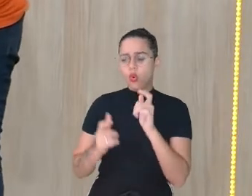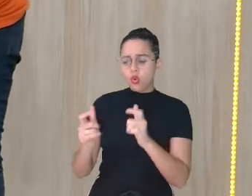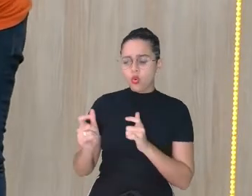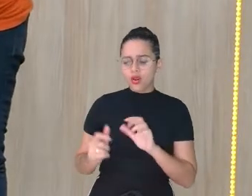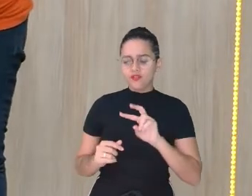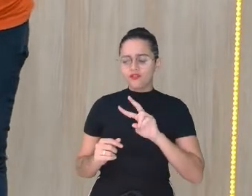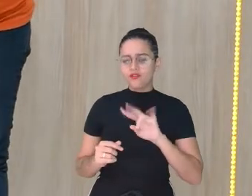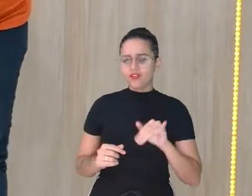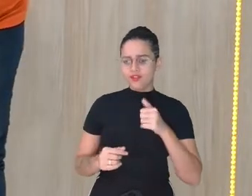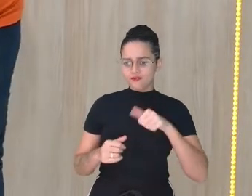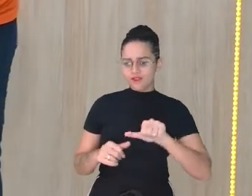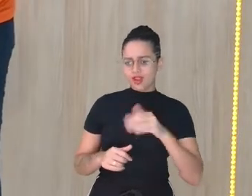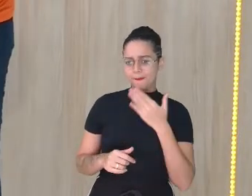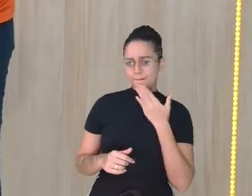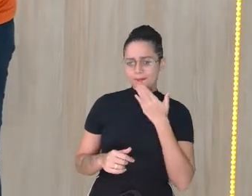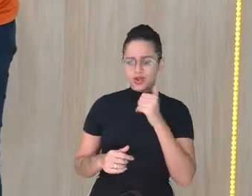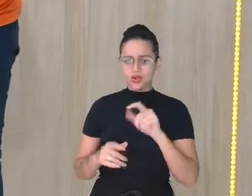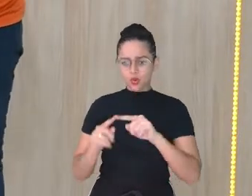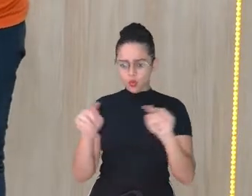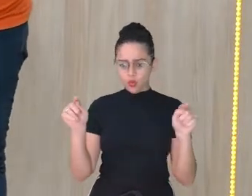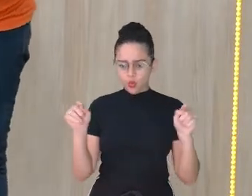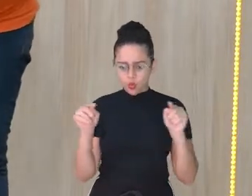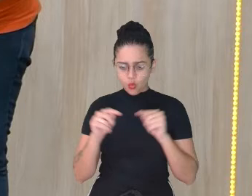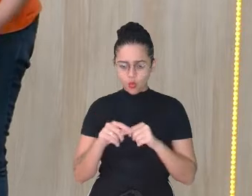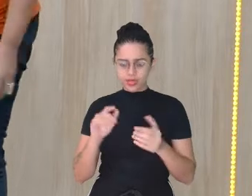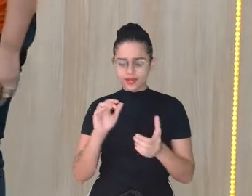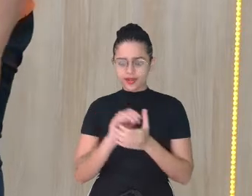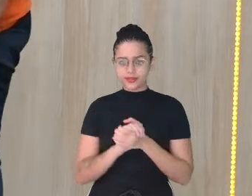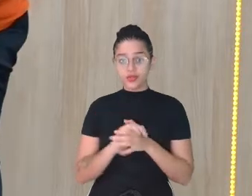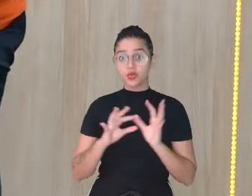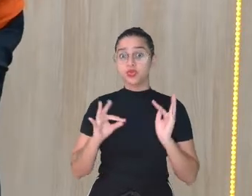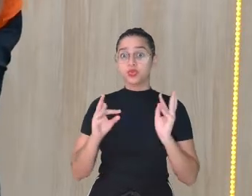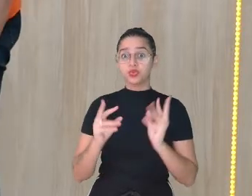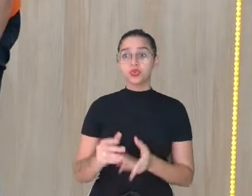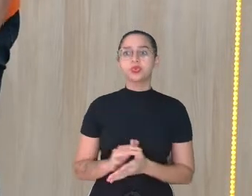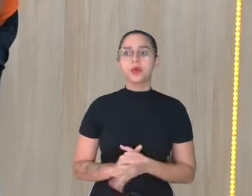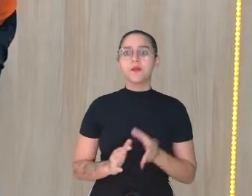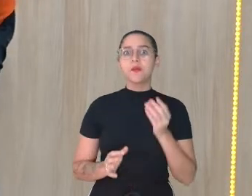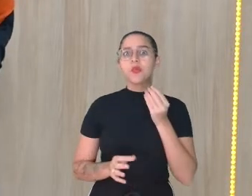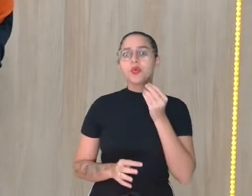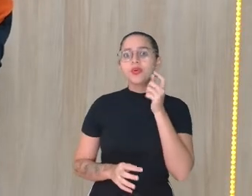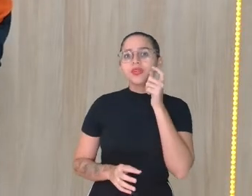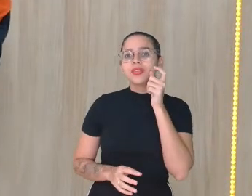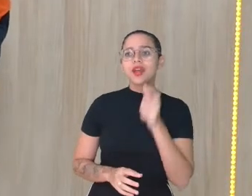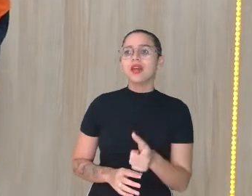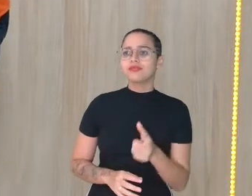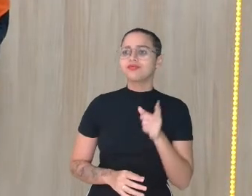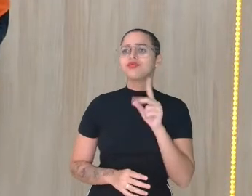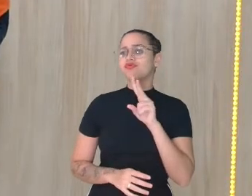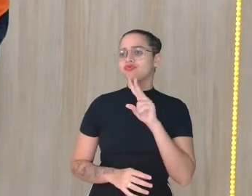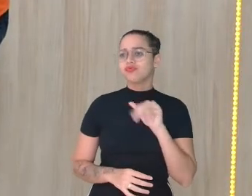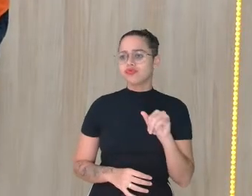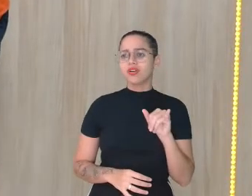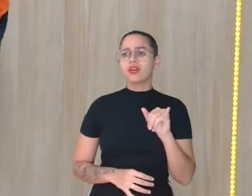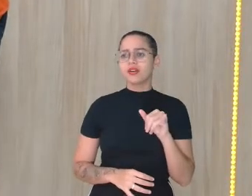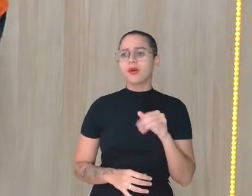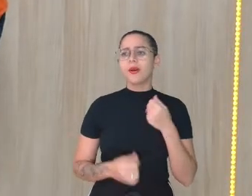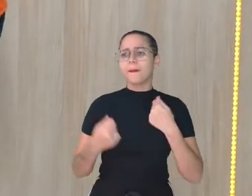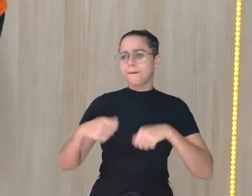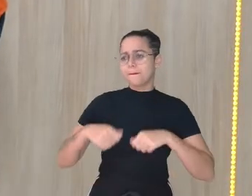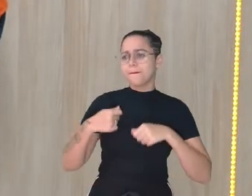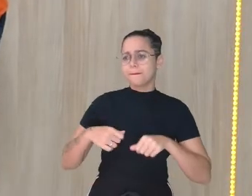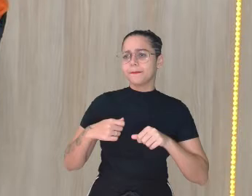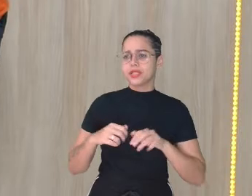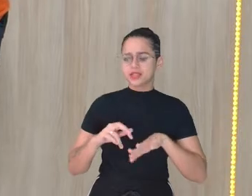onde vai ficar melhor o quarto de casal, tudo isso, né? Muito interessante. Você vai colocar... Vai precisar